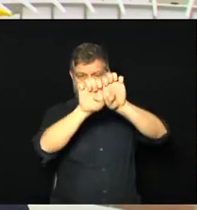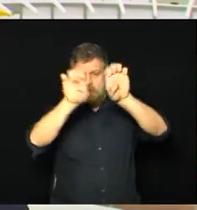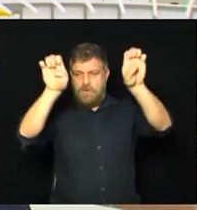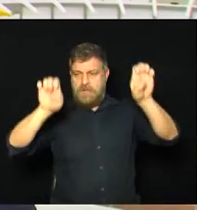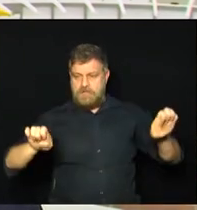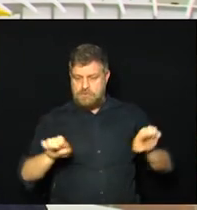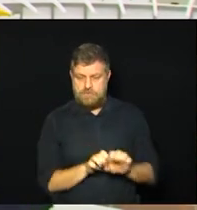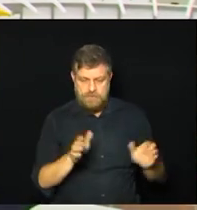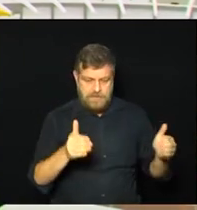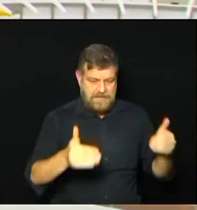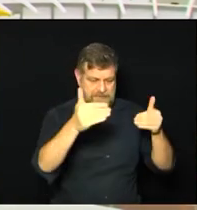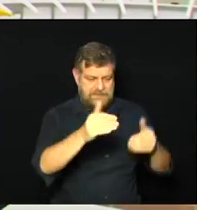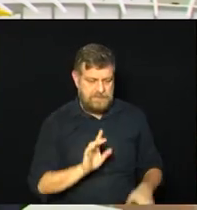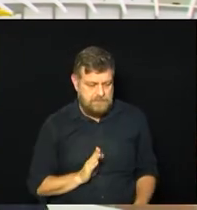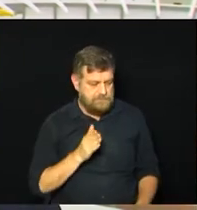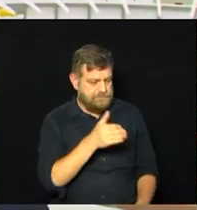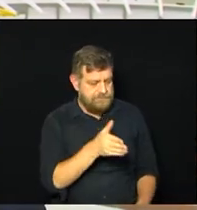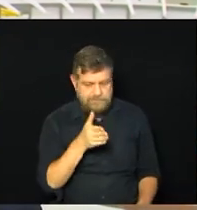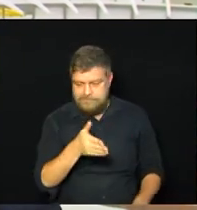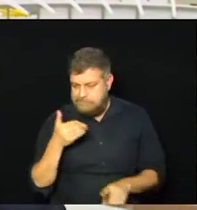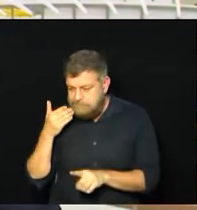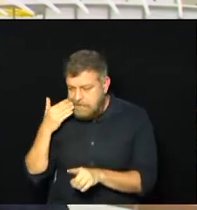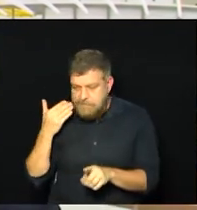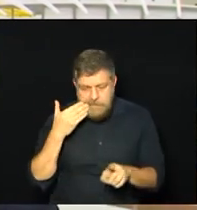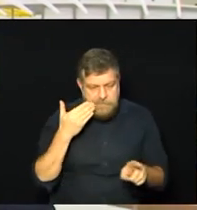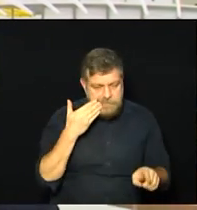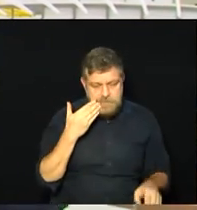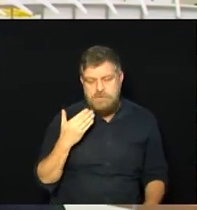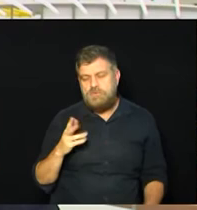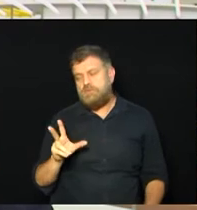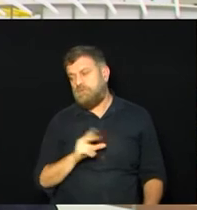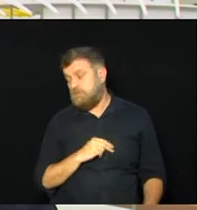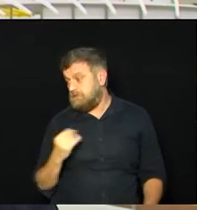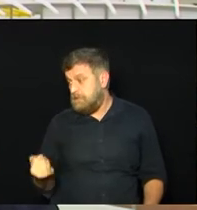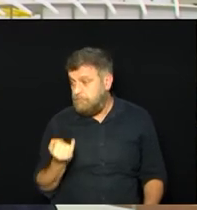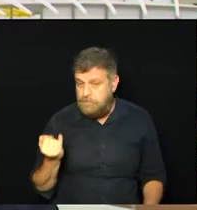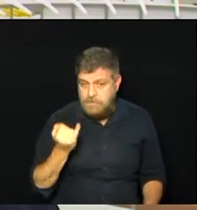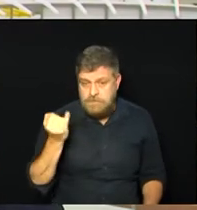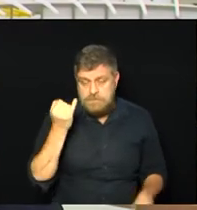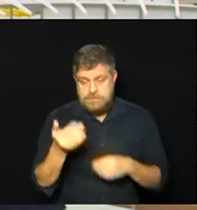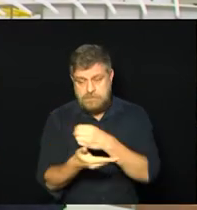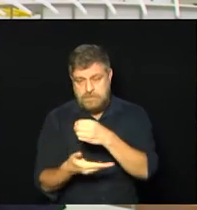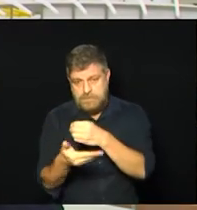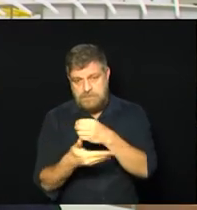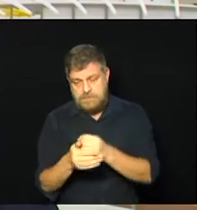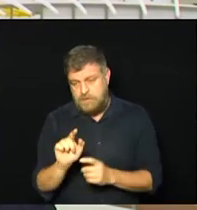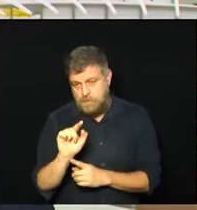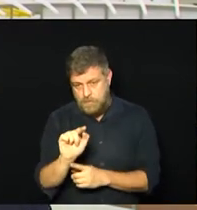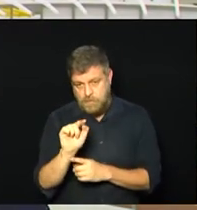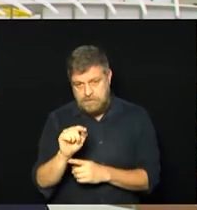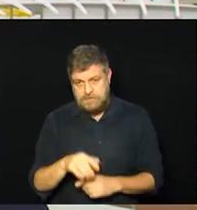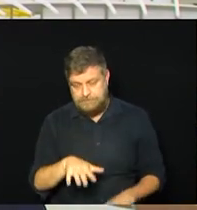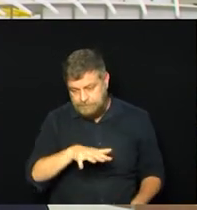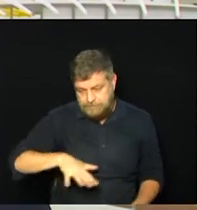os laboratórios. Olha, eu acho que é importantíssimo, né, fundamental que, vamos dizer assim, os